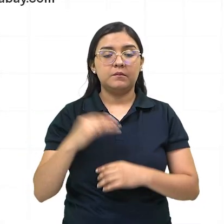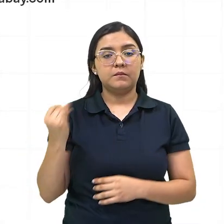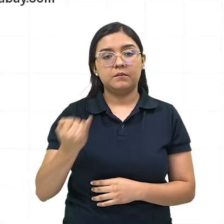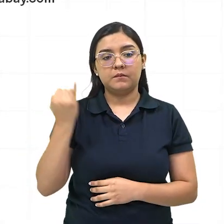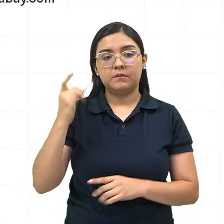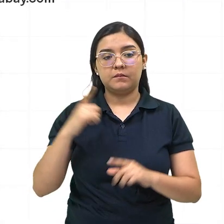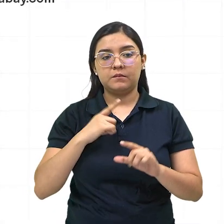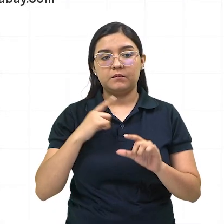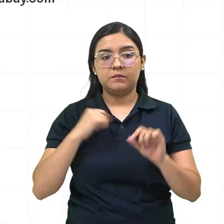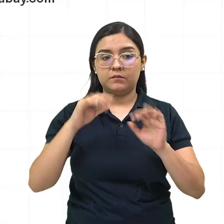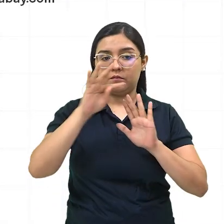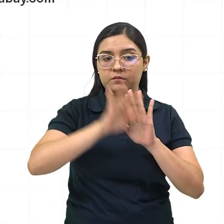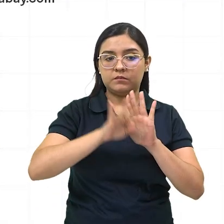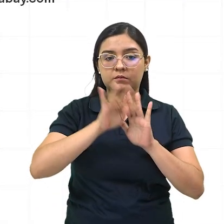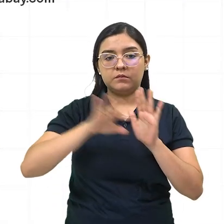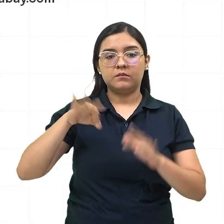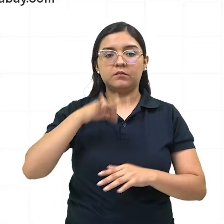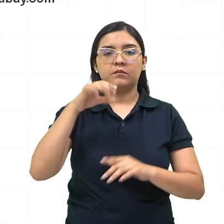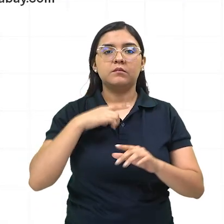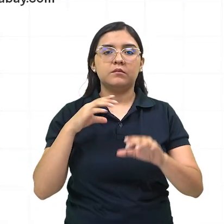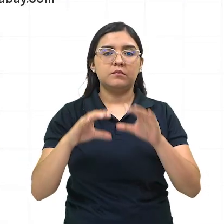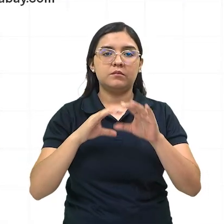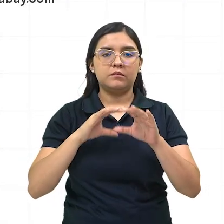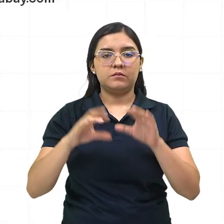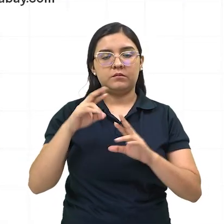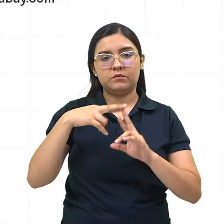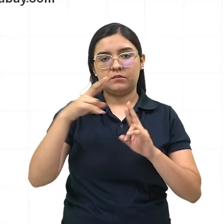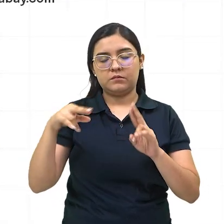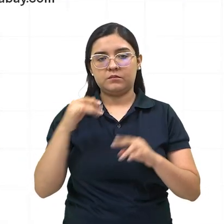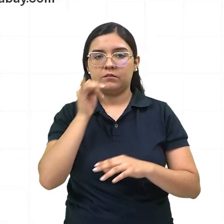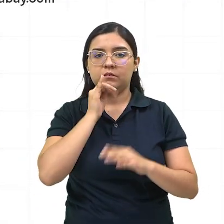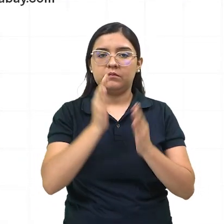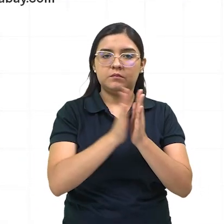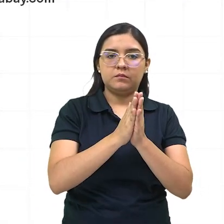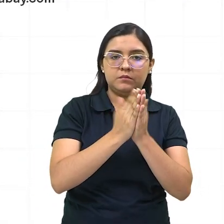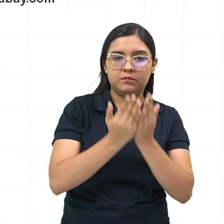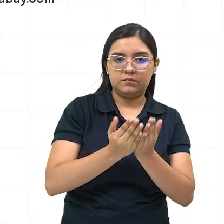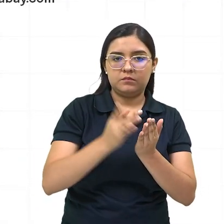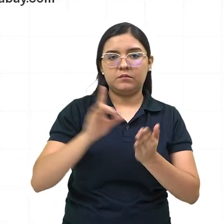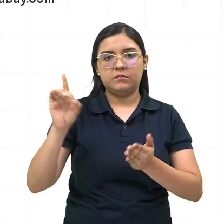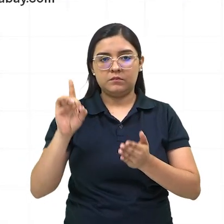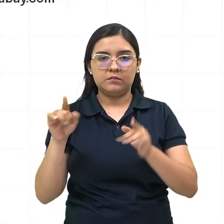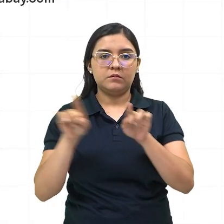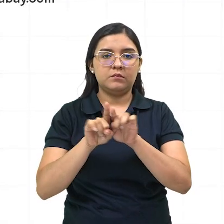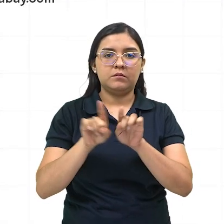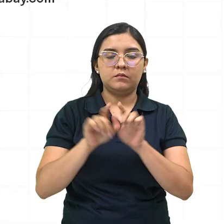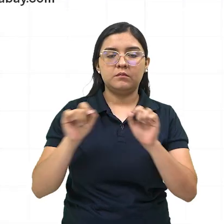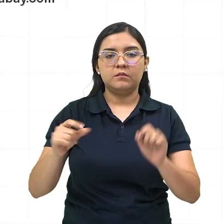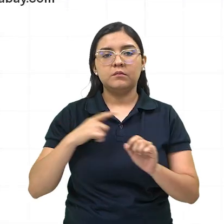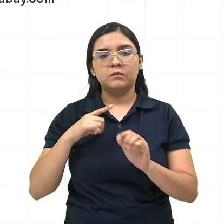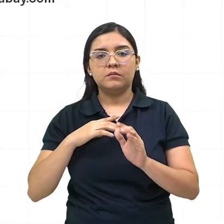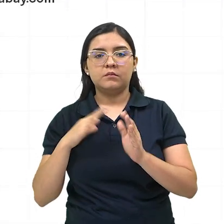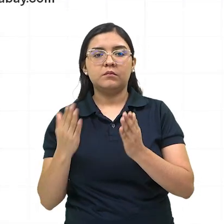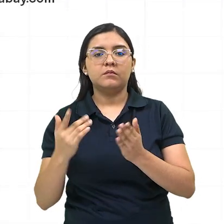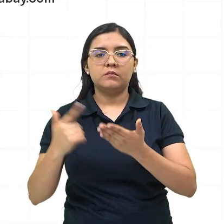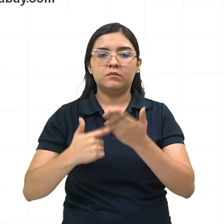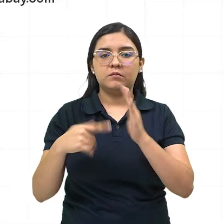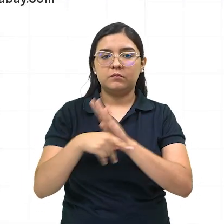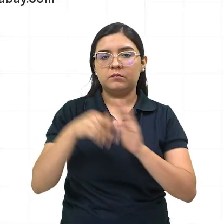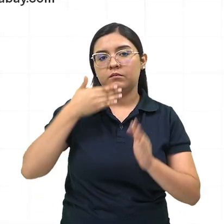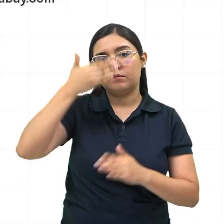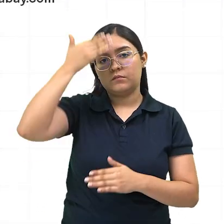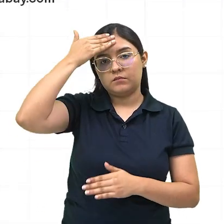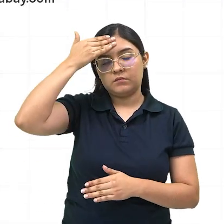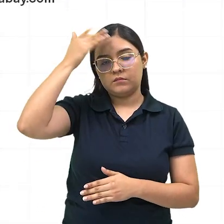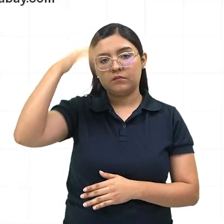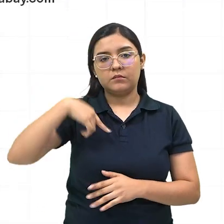importância dos textos sagrados nessa comunicação religiosa. Por exemplo, a Bíblia, o Corão, o Vedas são formas de comunicação escritas,